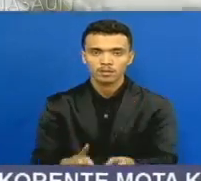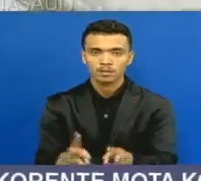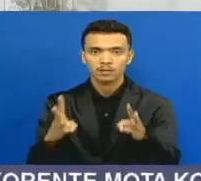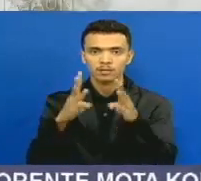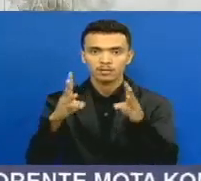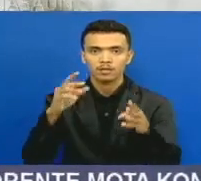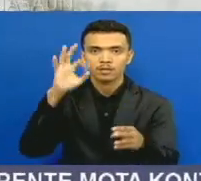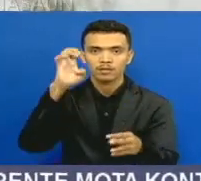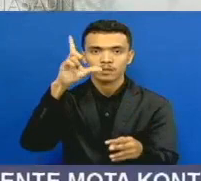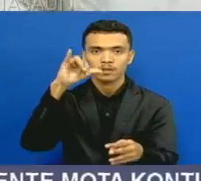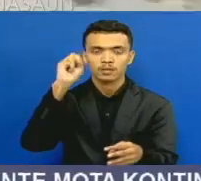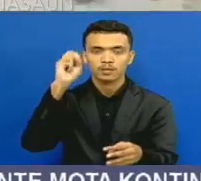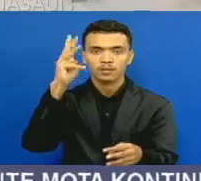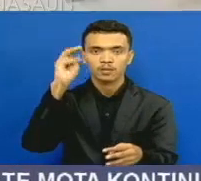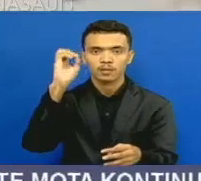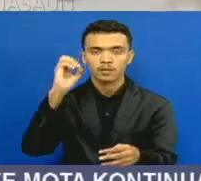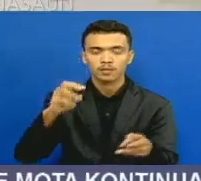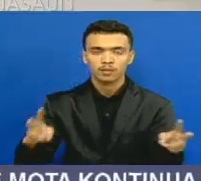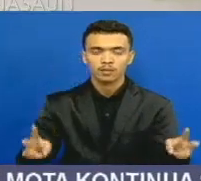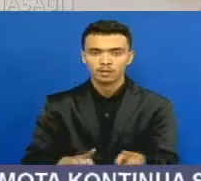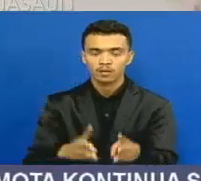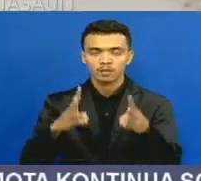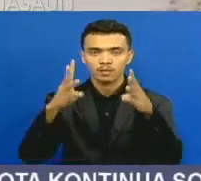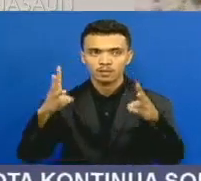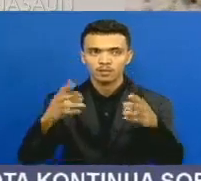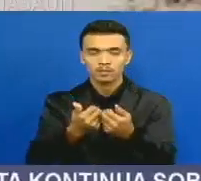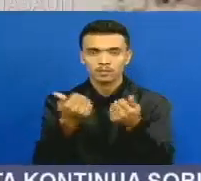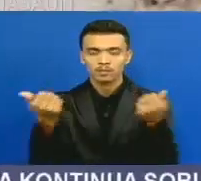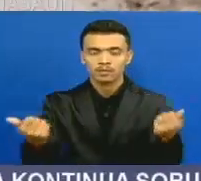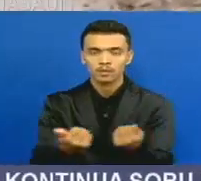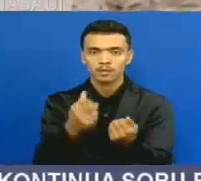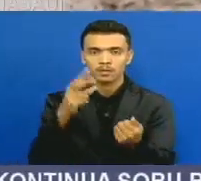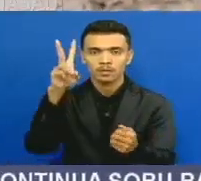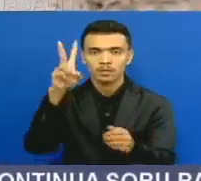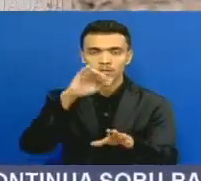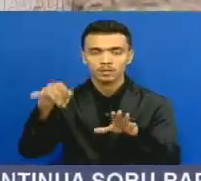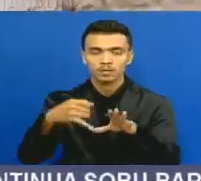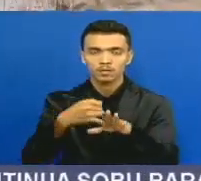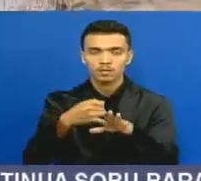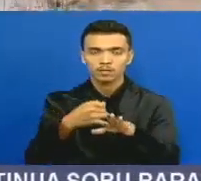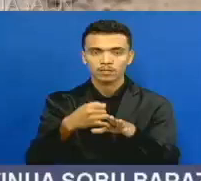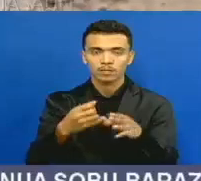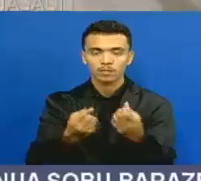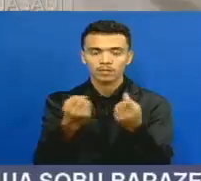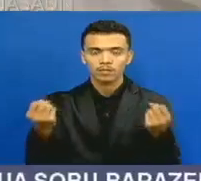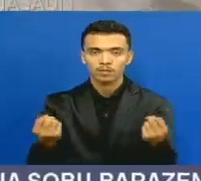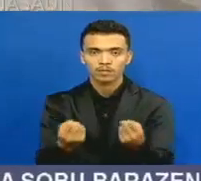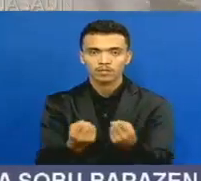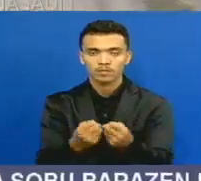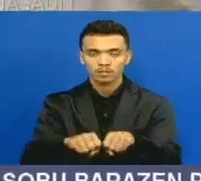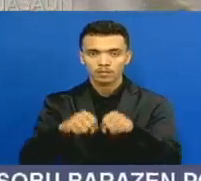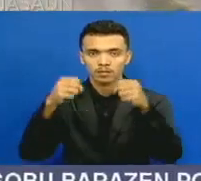Residente Feliciano Belo hateten estrada de risaun husi lanut ba aldea kai sidu, inclui waisa, to suku kai bada